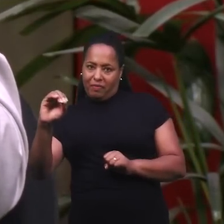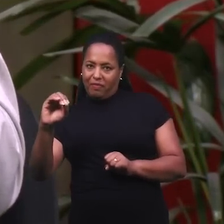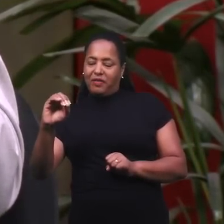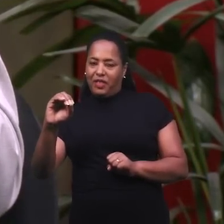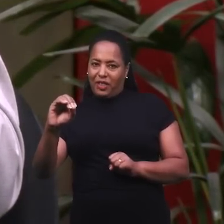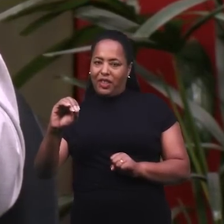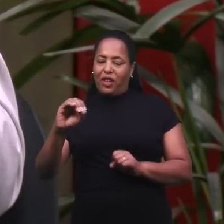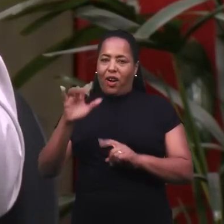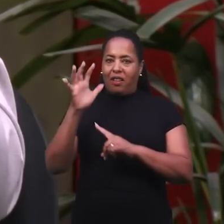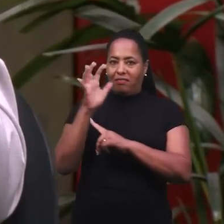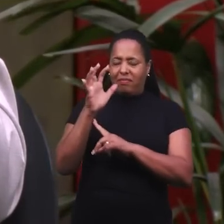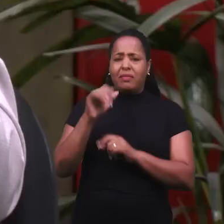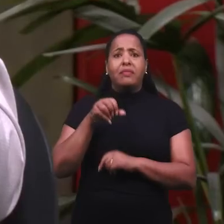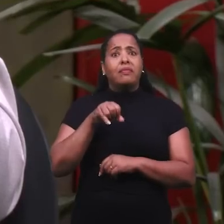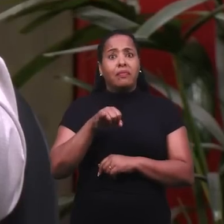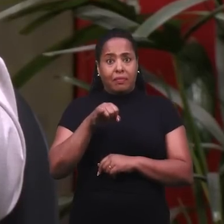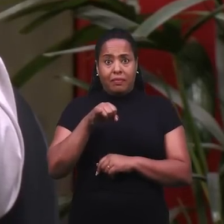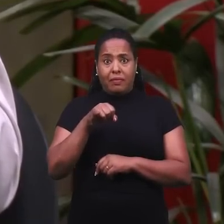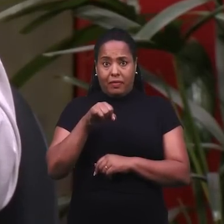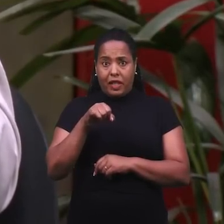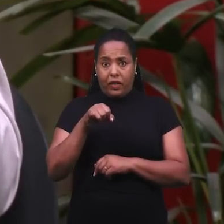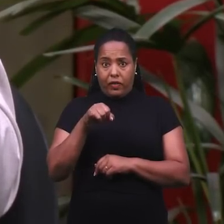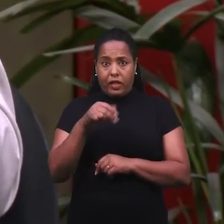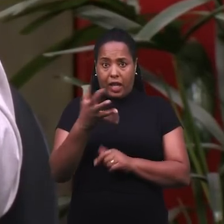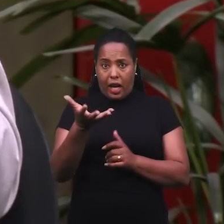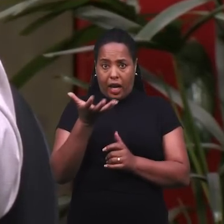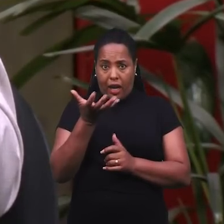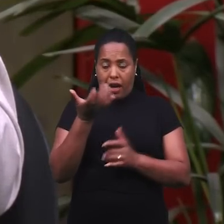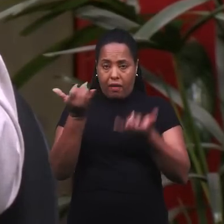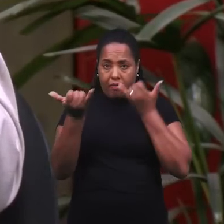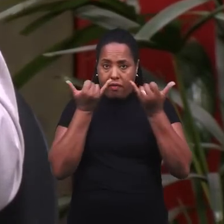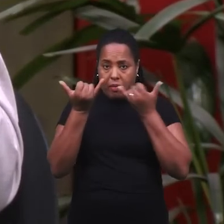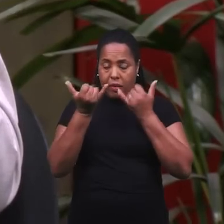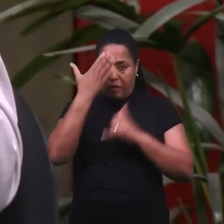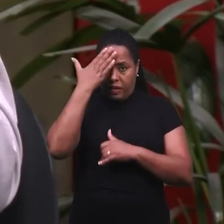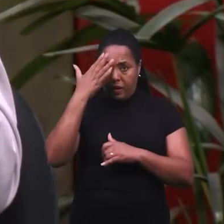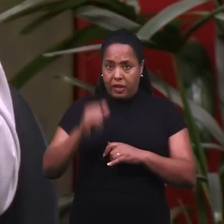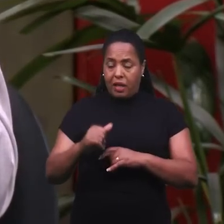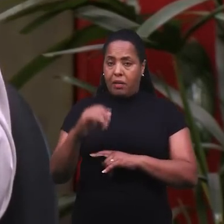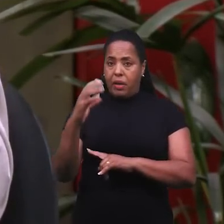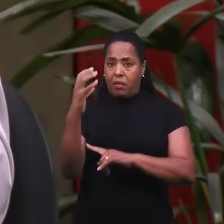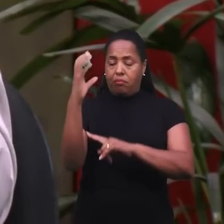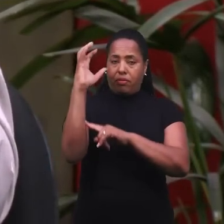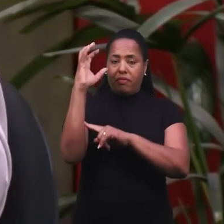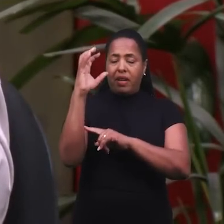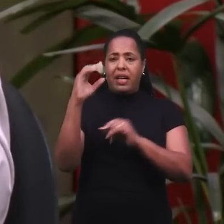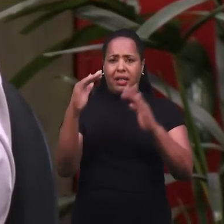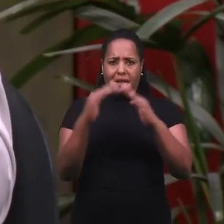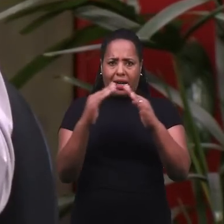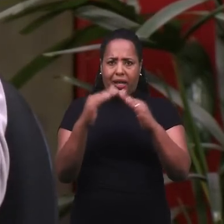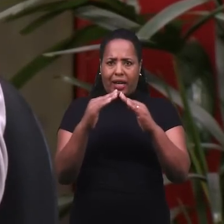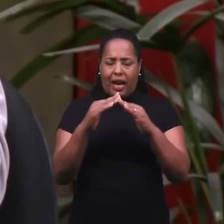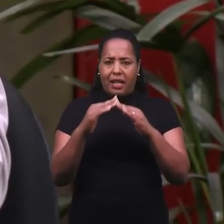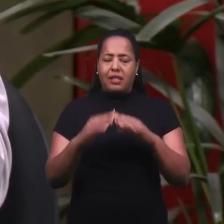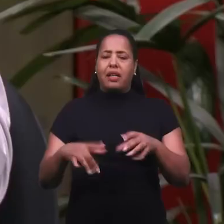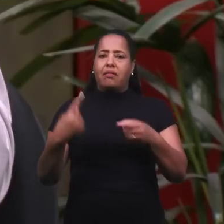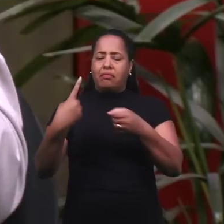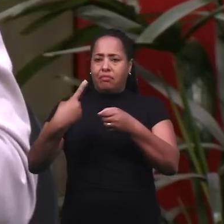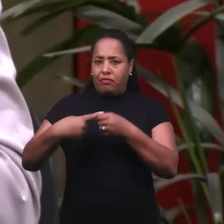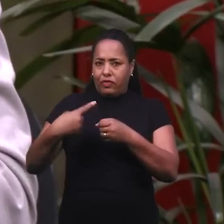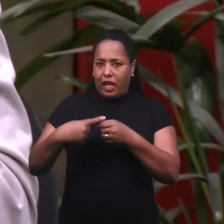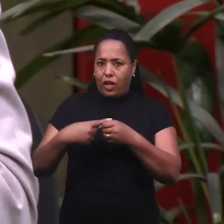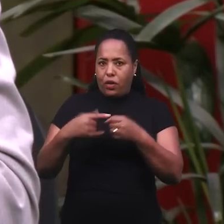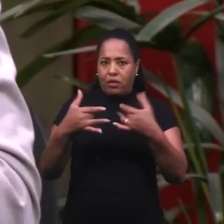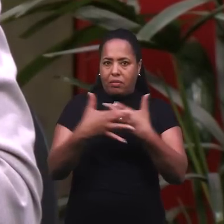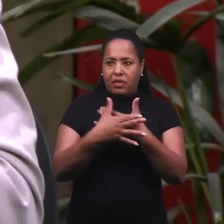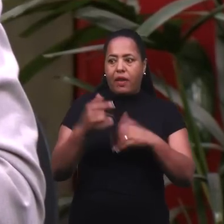você quiser saber como fazer para instalar esse sistema na sua casa, que tanto serve na capital, nas capitais, como também no interior,